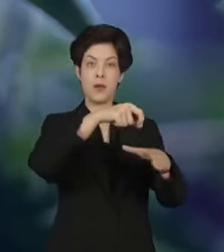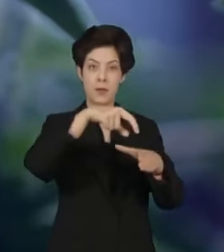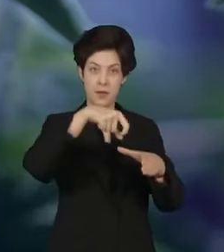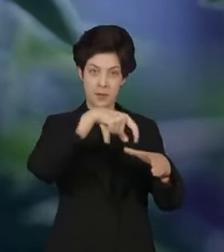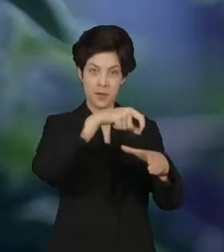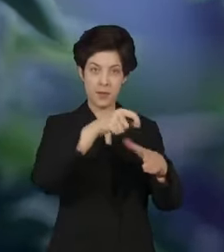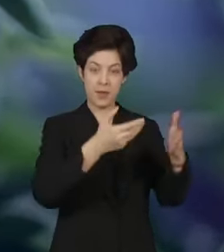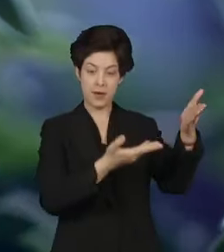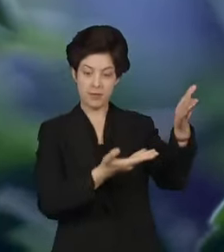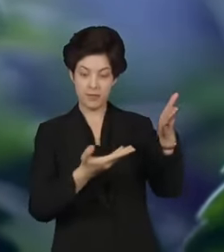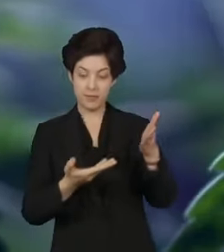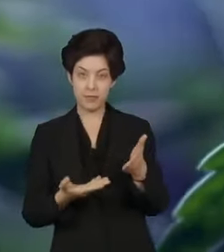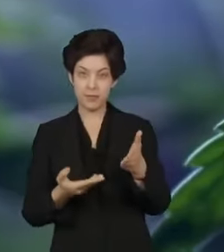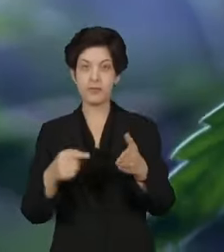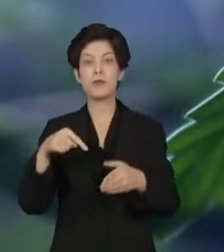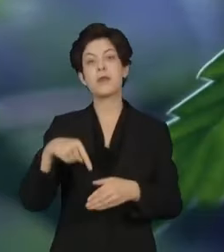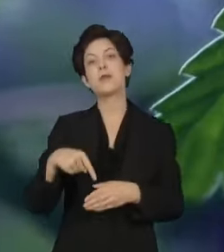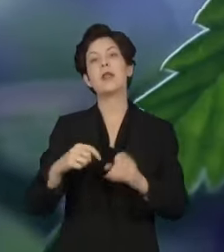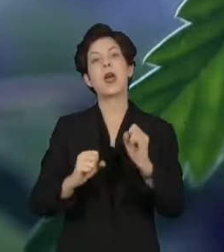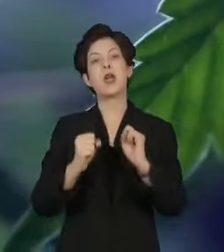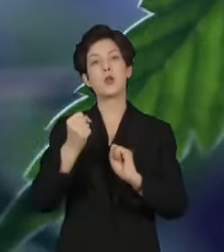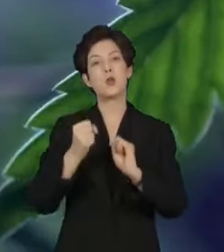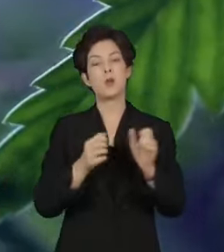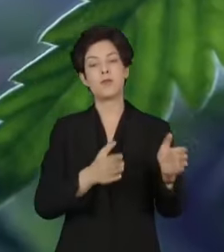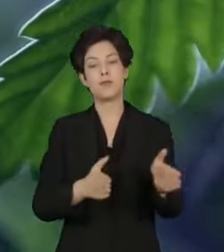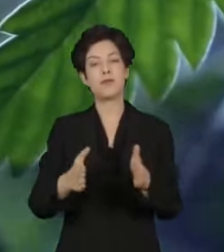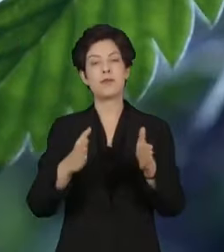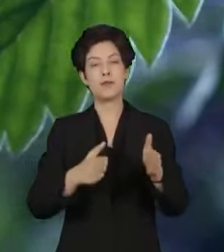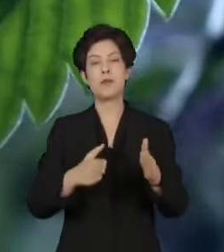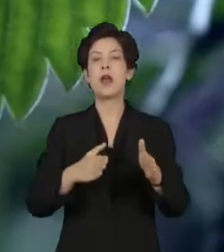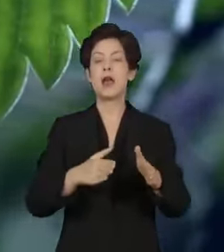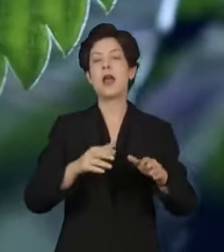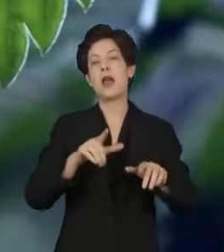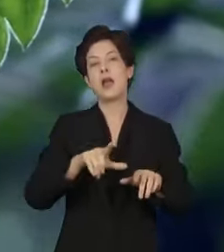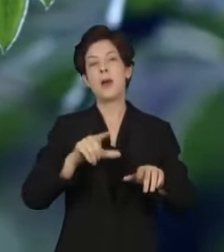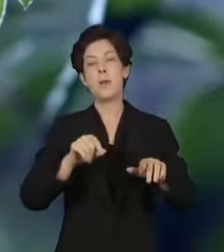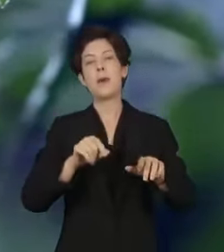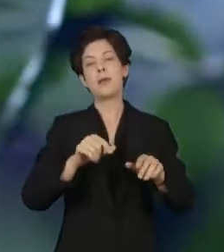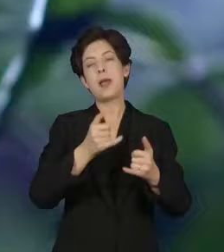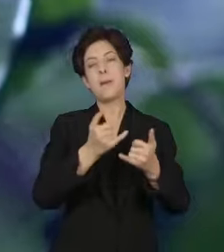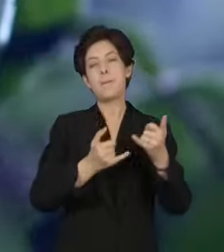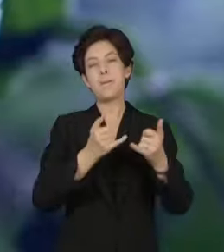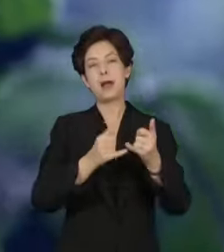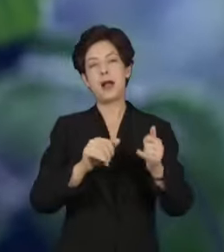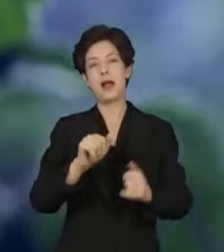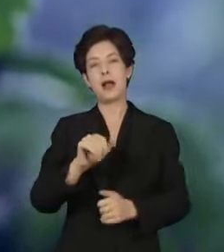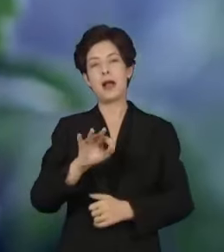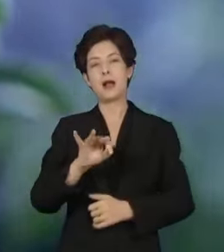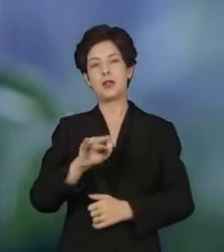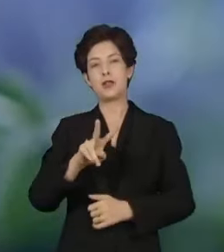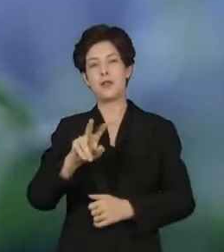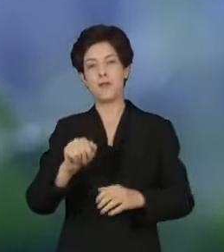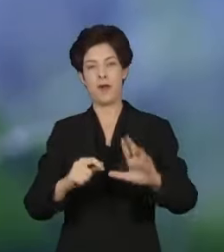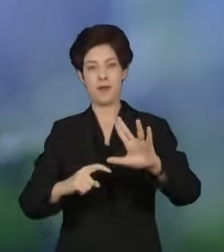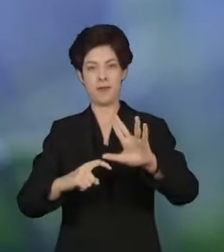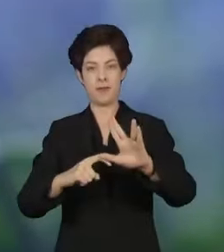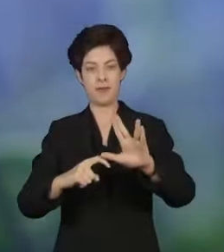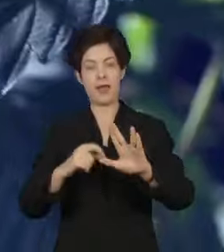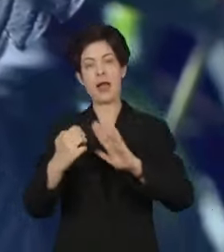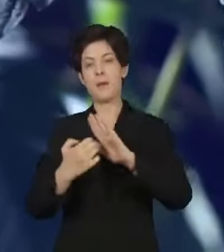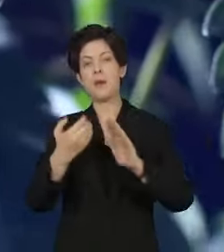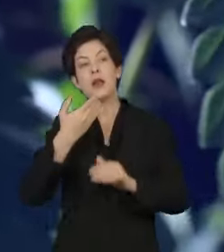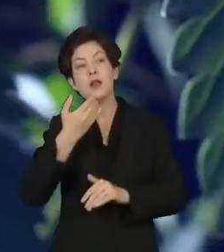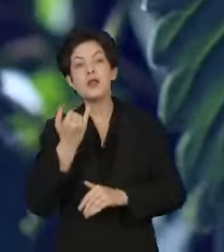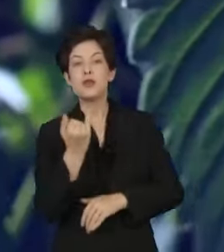cultivar camo Industrial uma variedade da cannabis ativa a empresa argumentou que